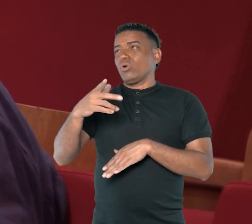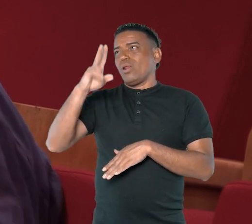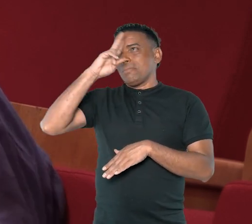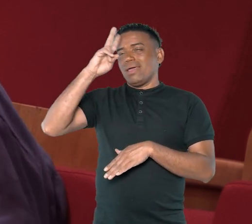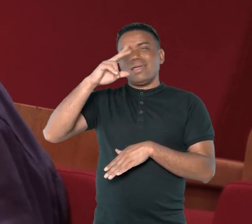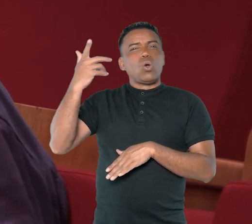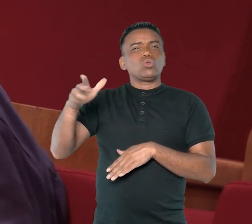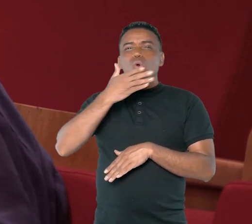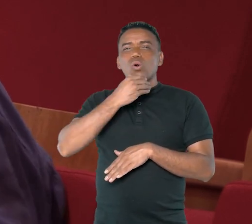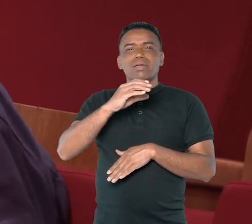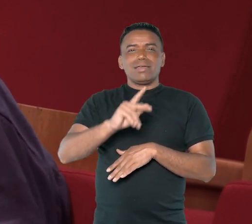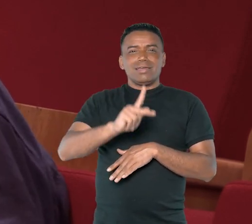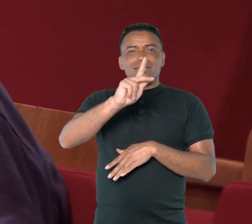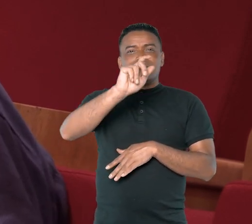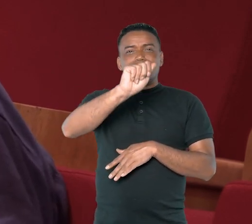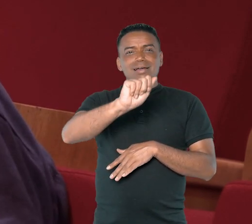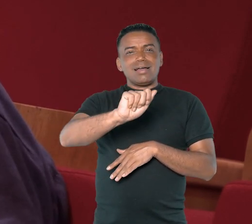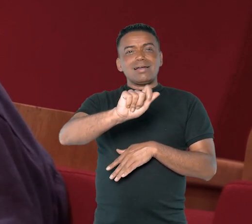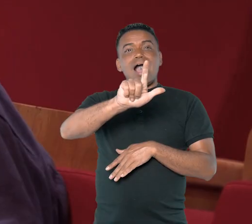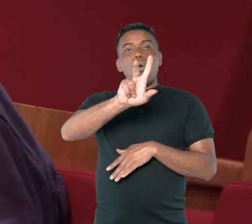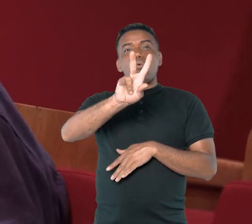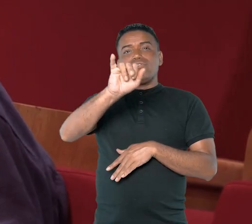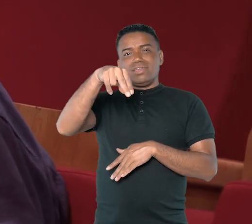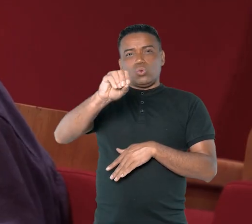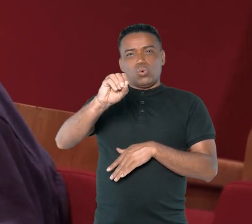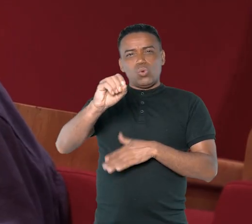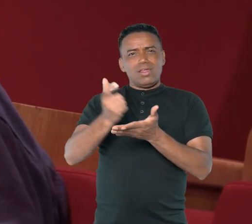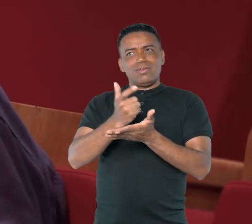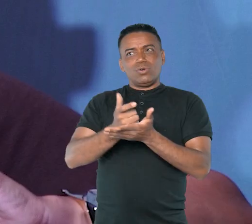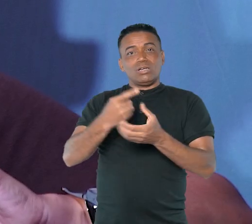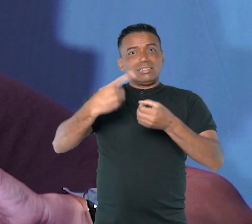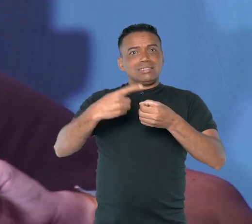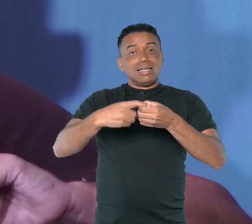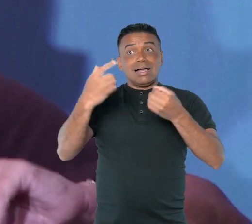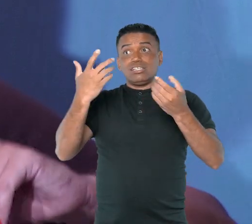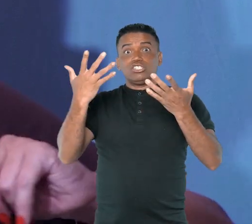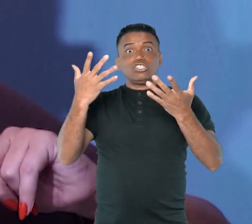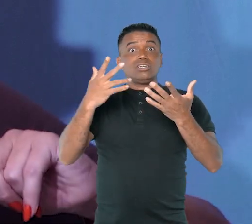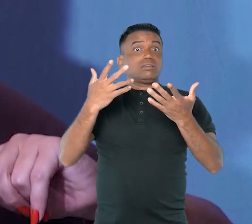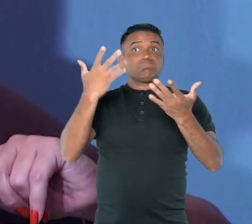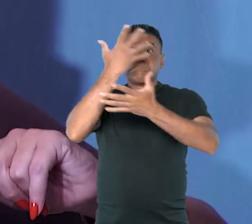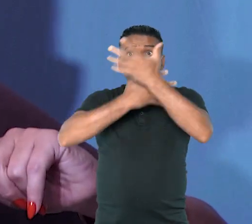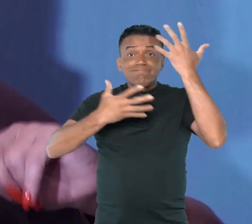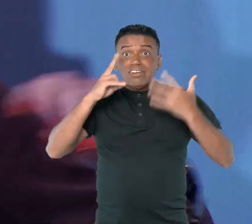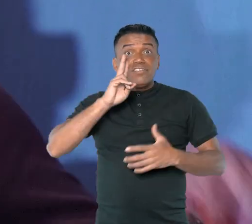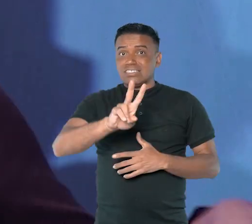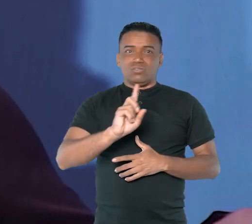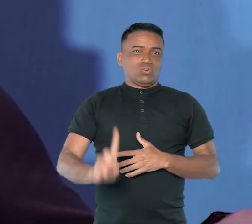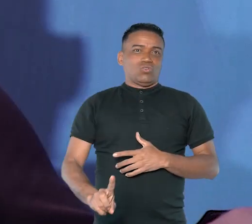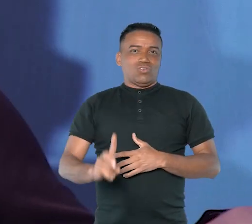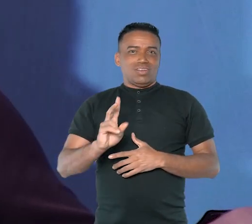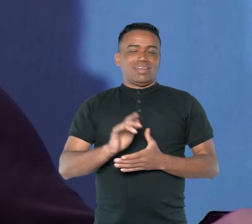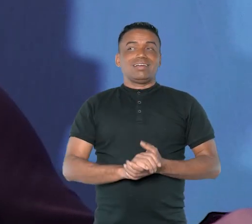Calvino, porque a cada capítulo, e os seus são breves, né? Textos a